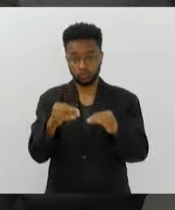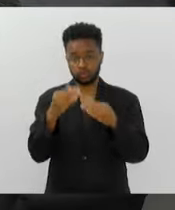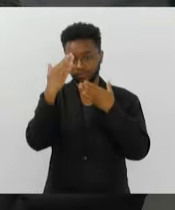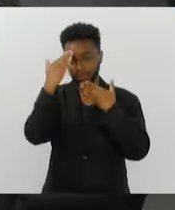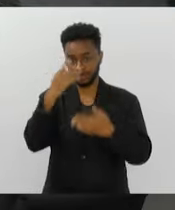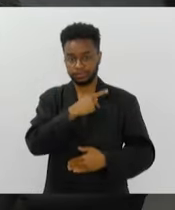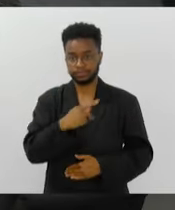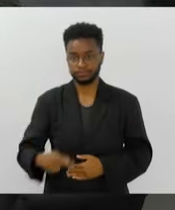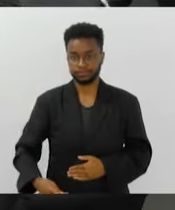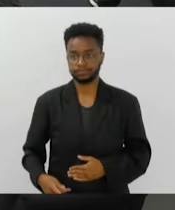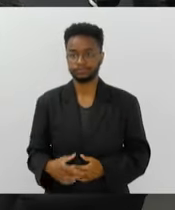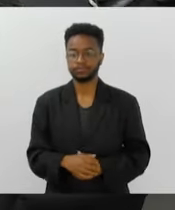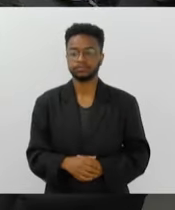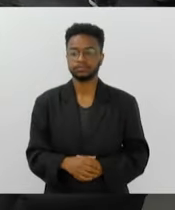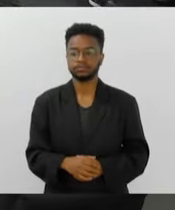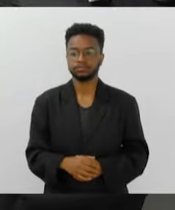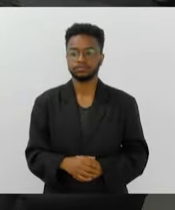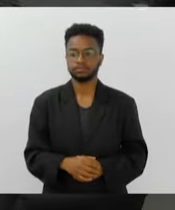Obrigada presidente